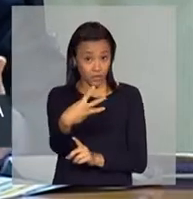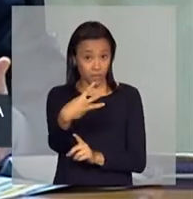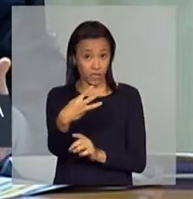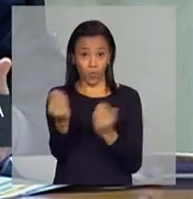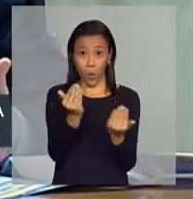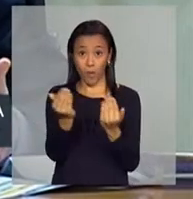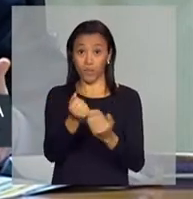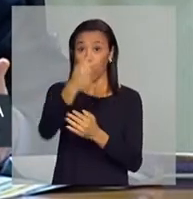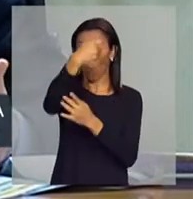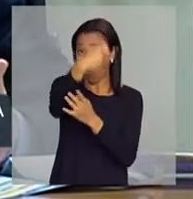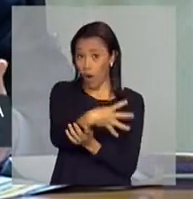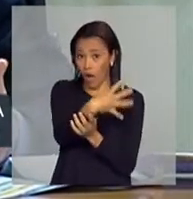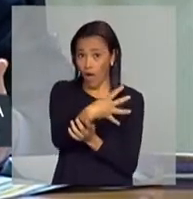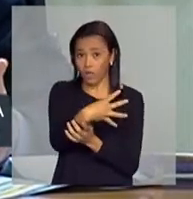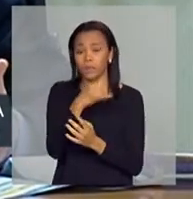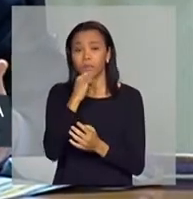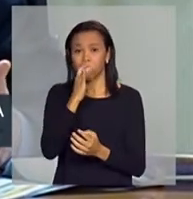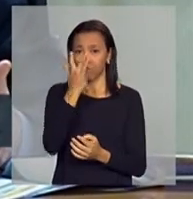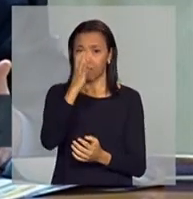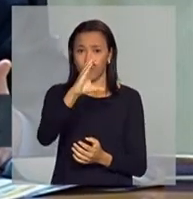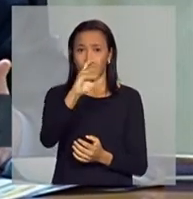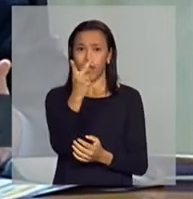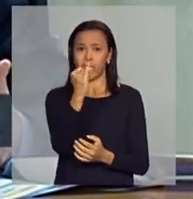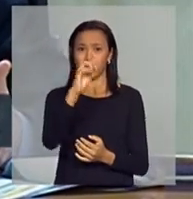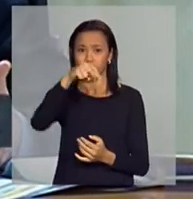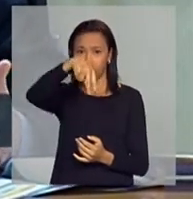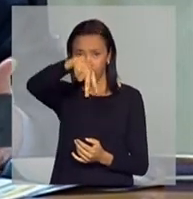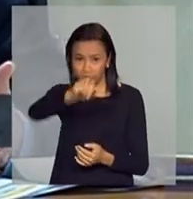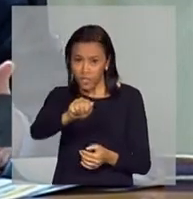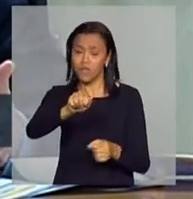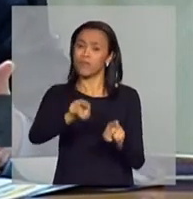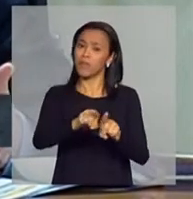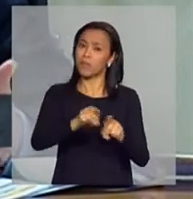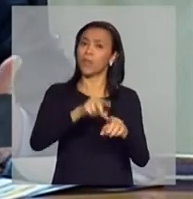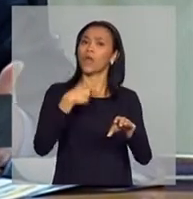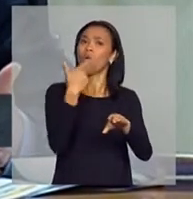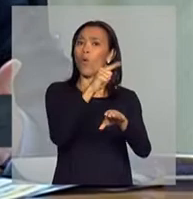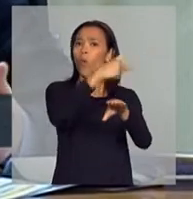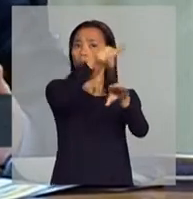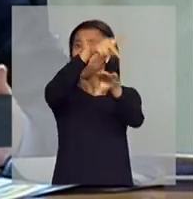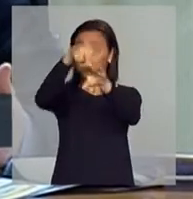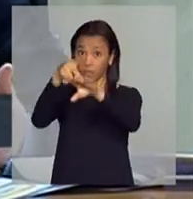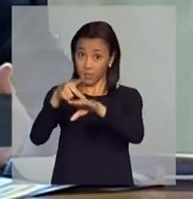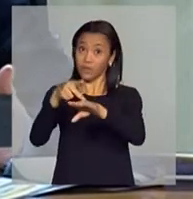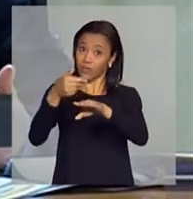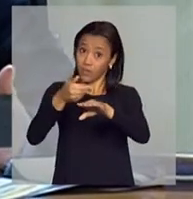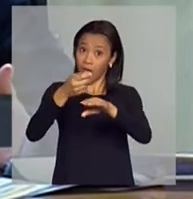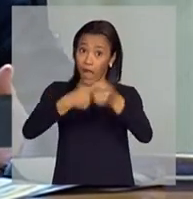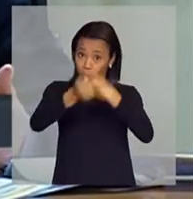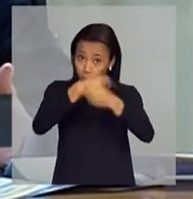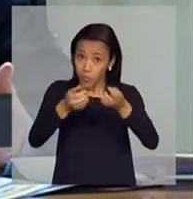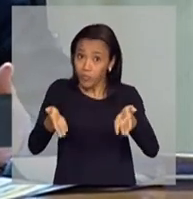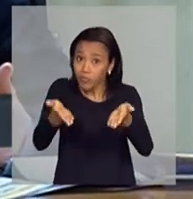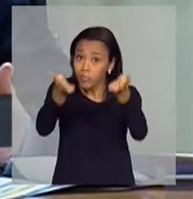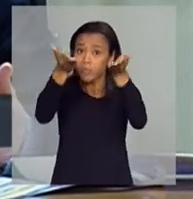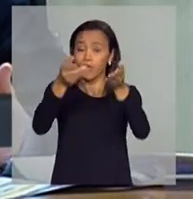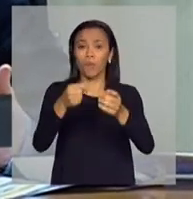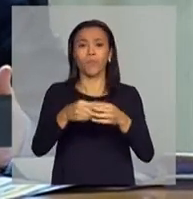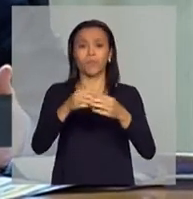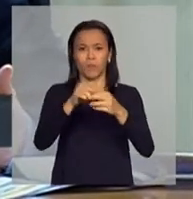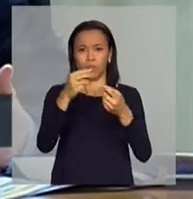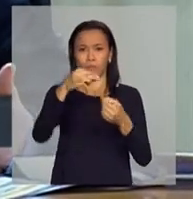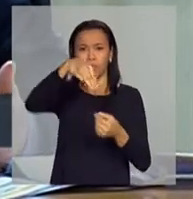quarto trigo Inclusive a China e outros países mesmo países emergentes como o México